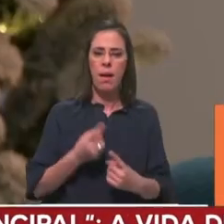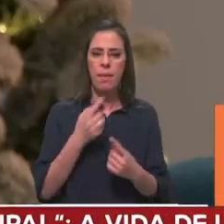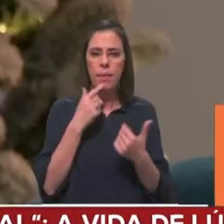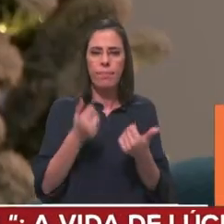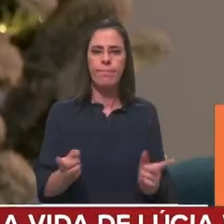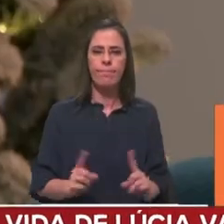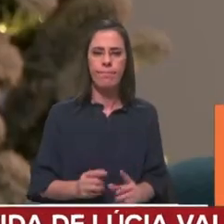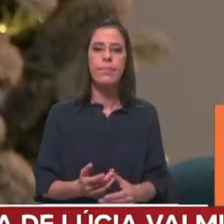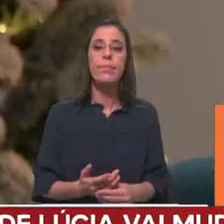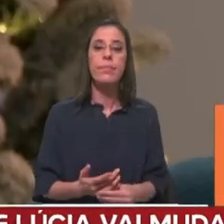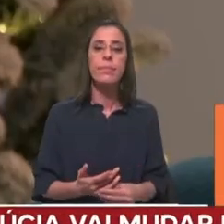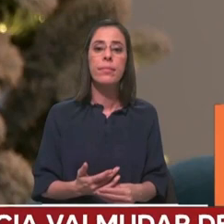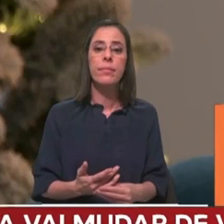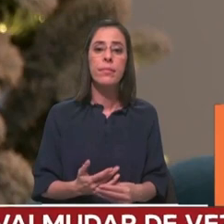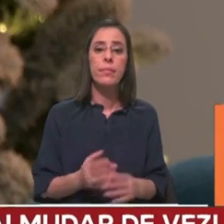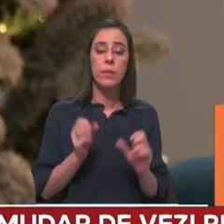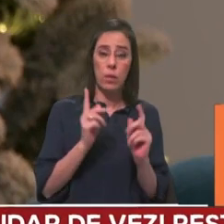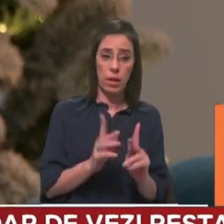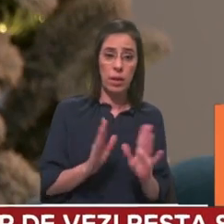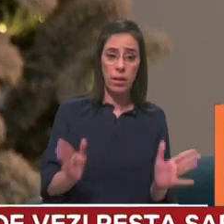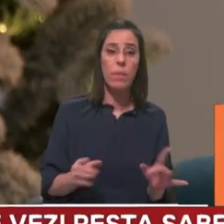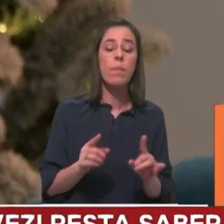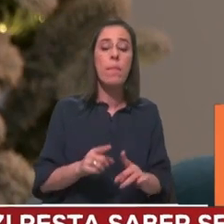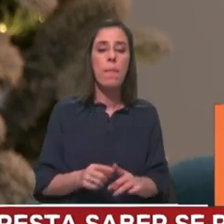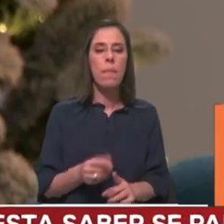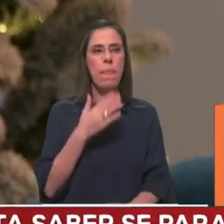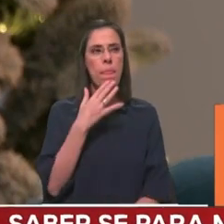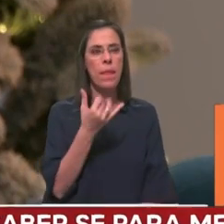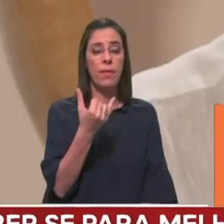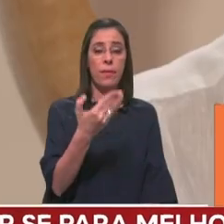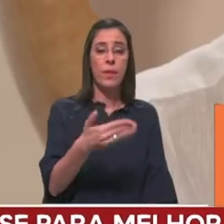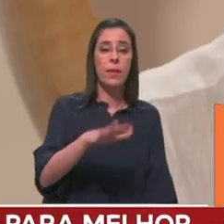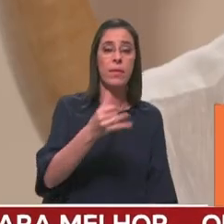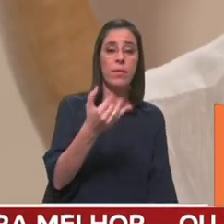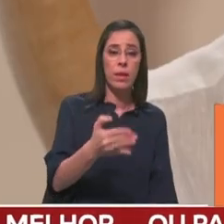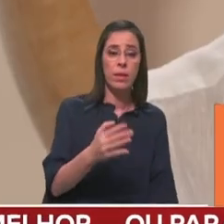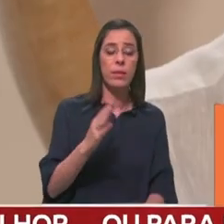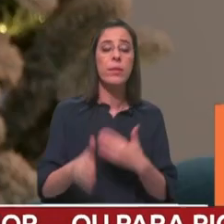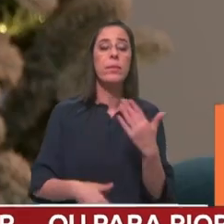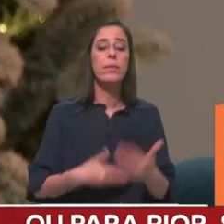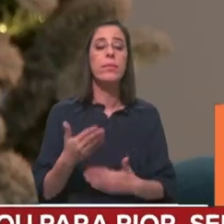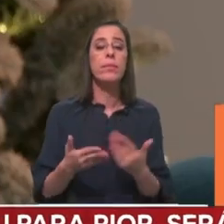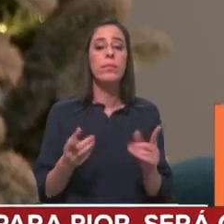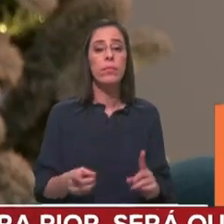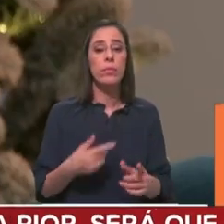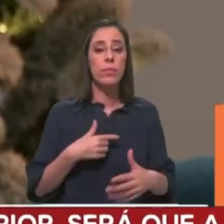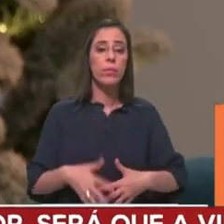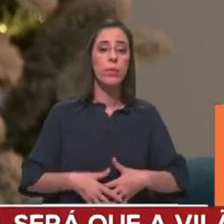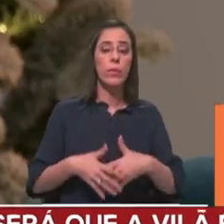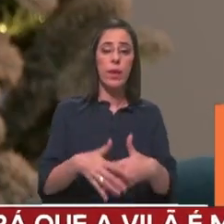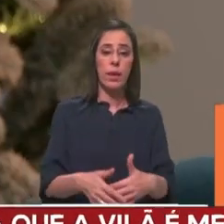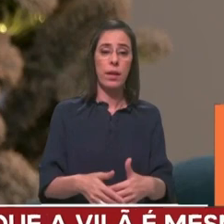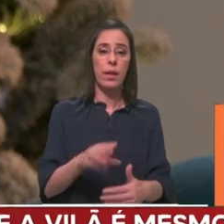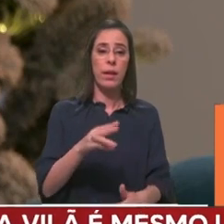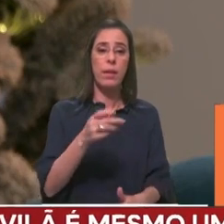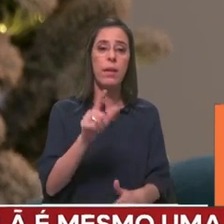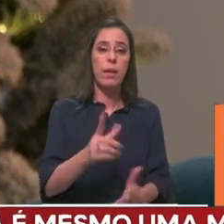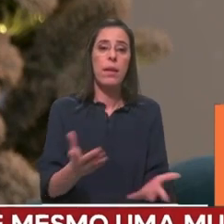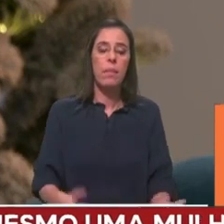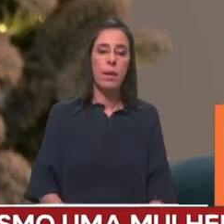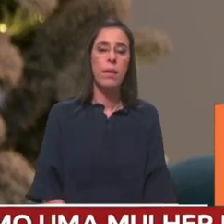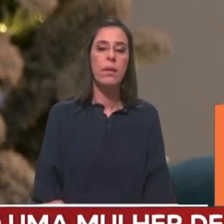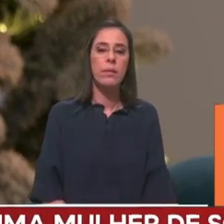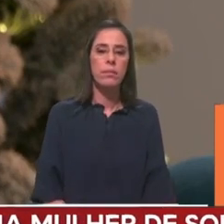estava certo. Ok? Que foi quando tinha 27 anos e depois, quando engravido da Mel.